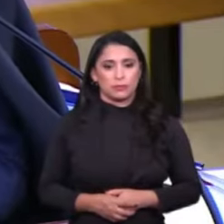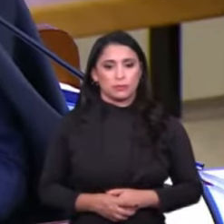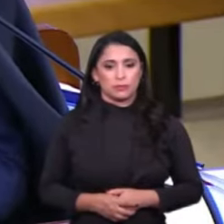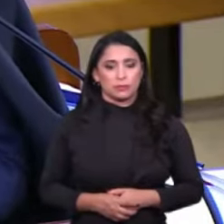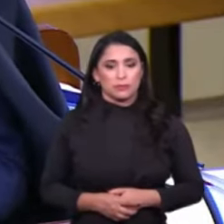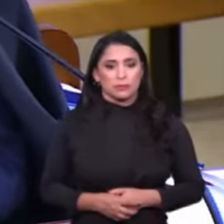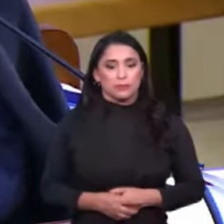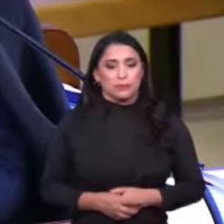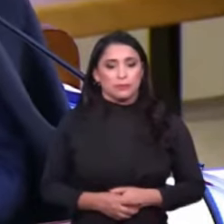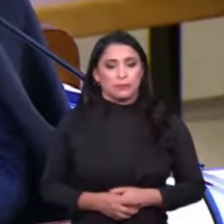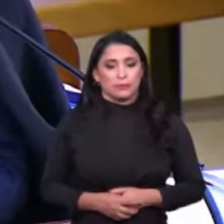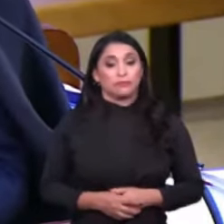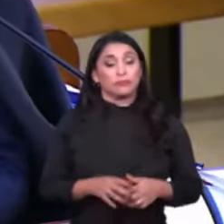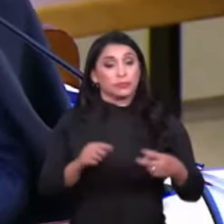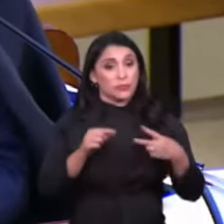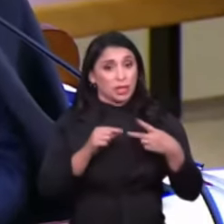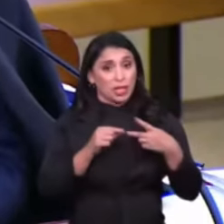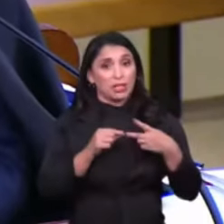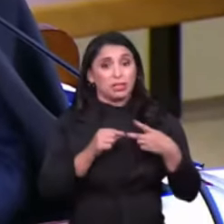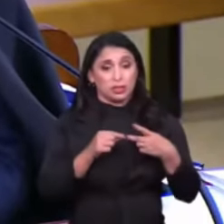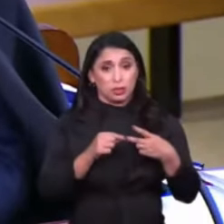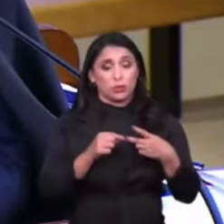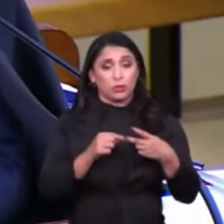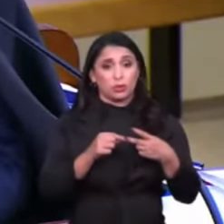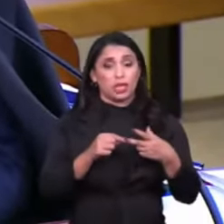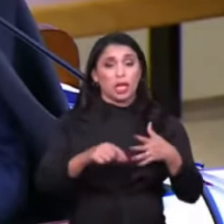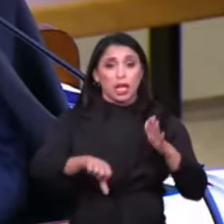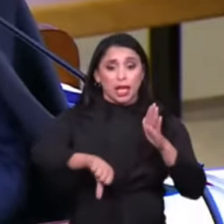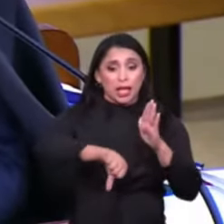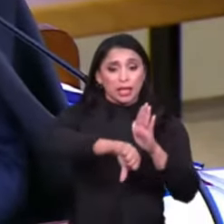Segunda questão é, de fato, a descriminalização.